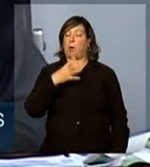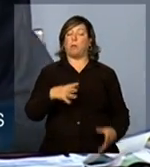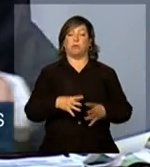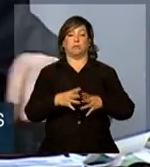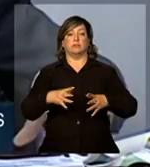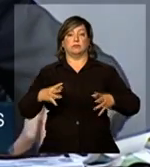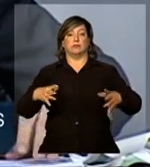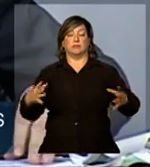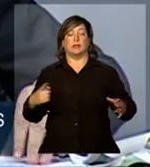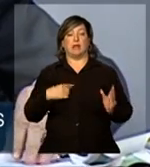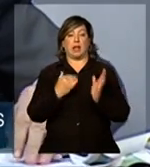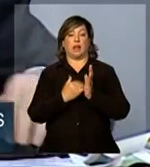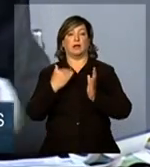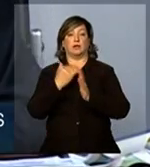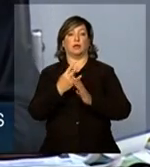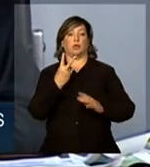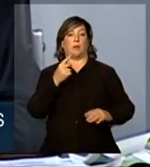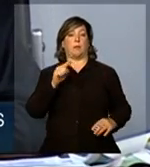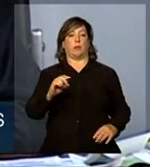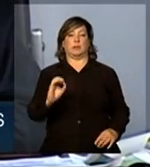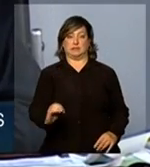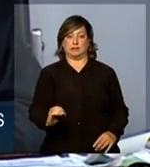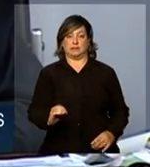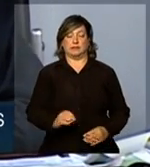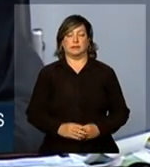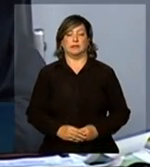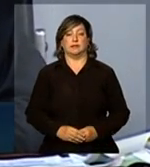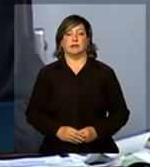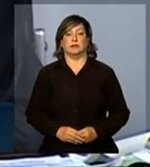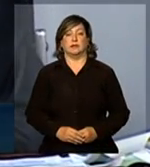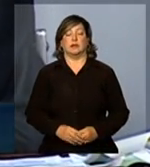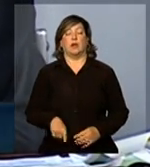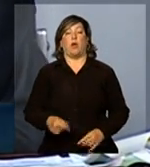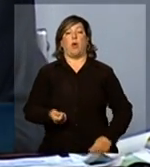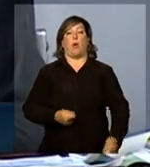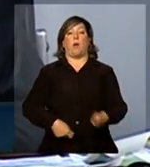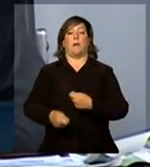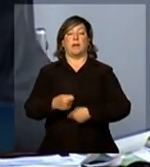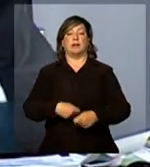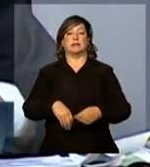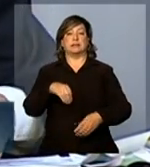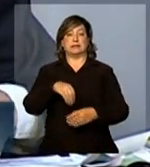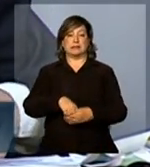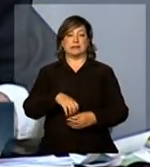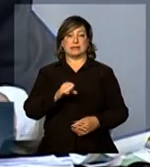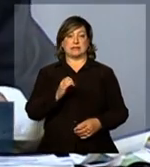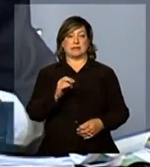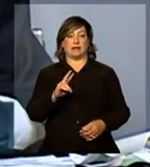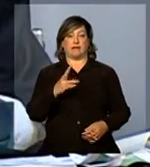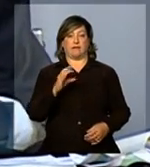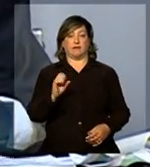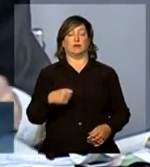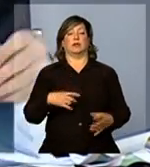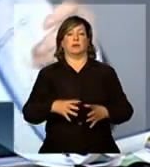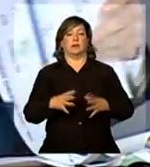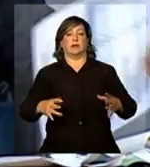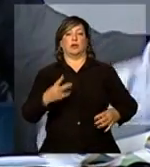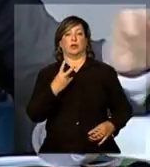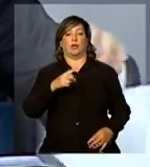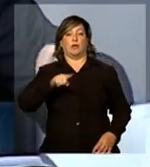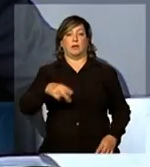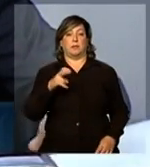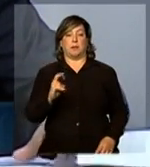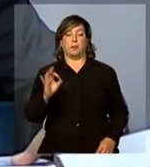cresceram 2,0%. Sendo que o comércio, que está dentro de serviços, cresceu